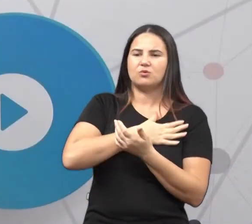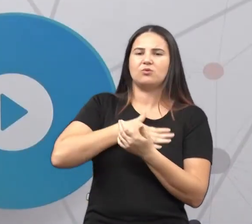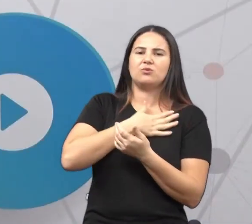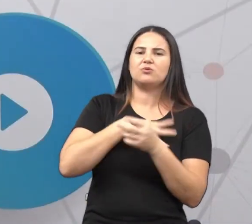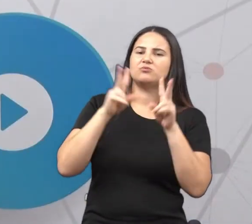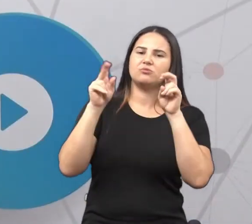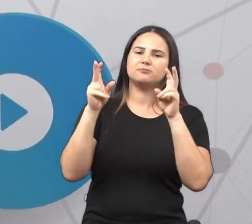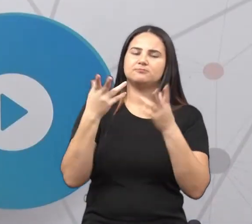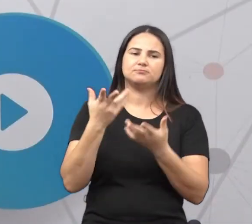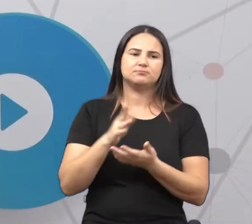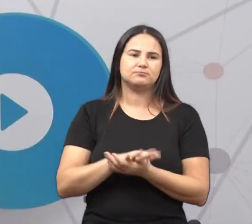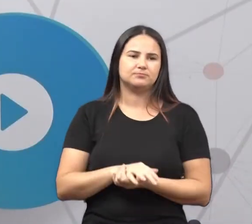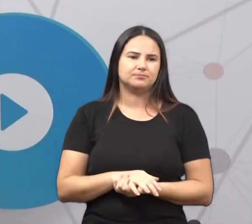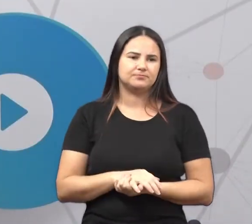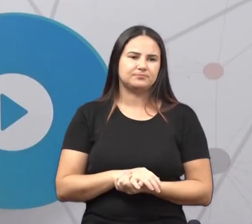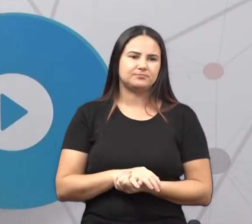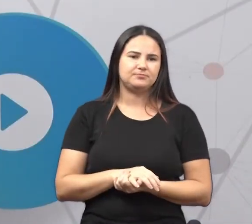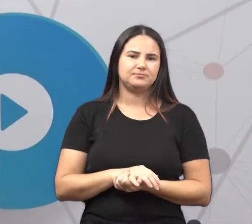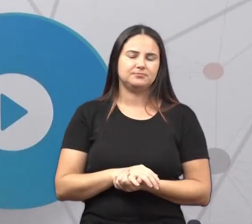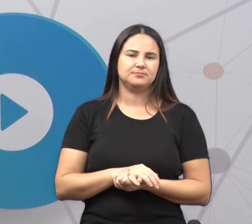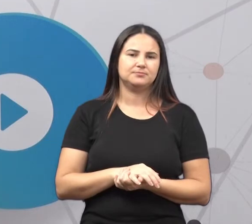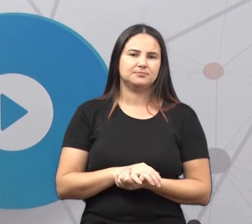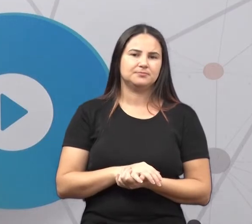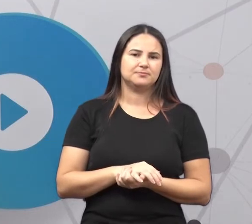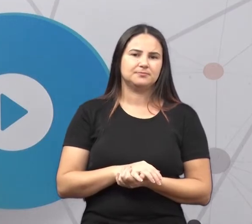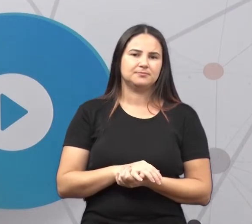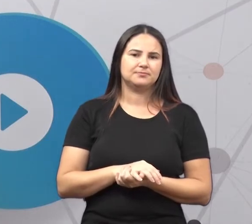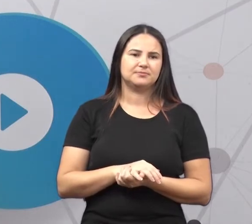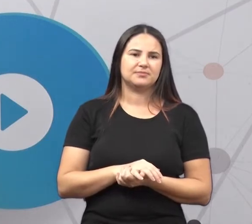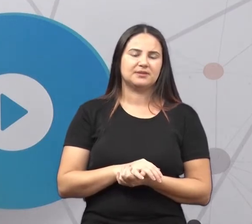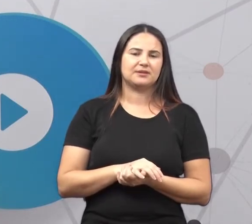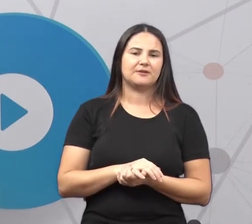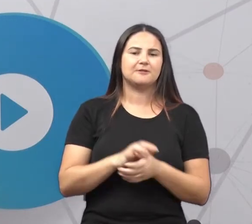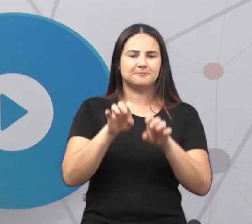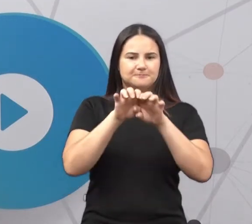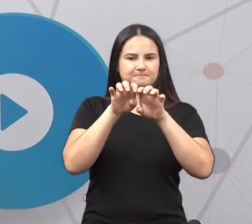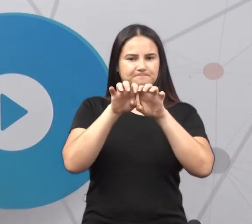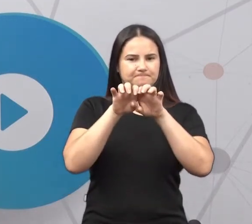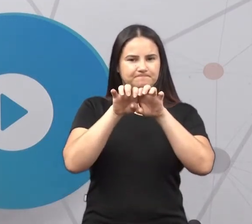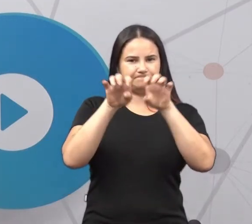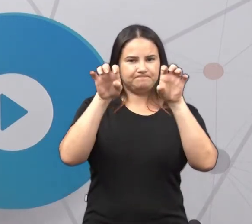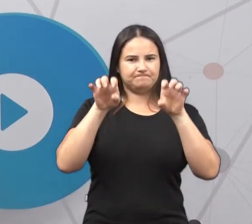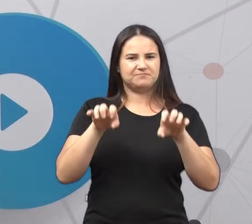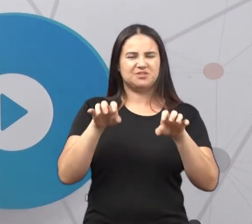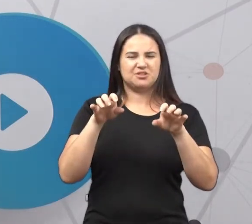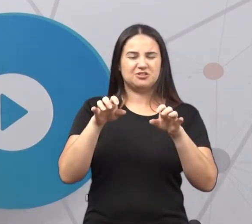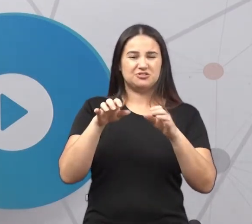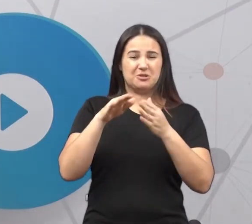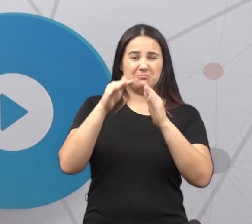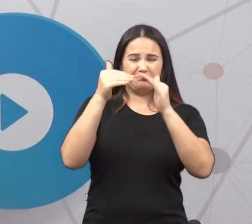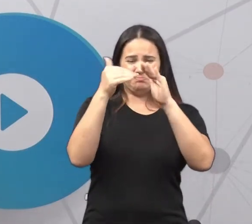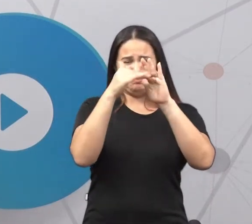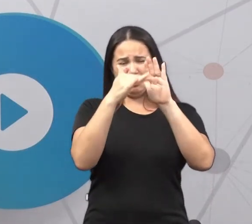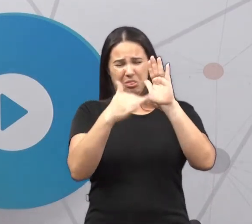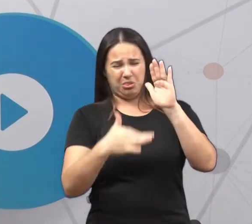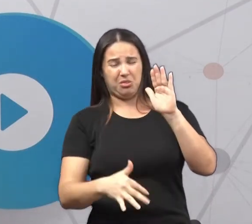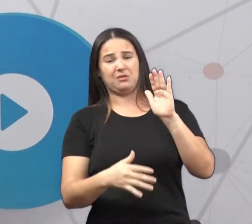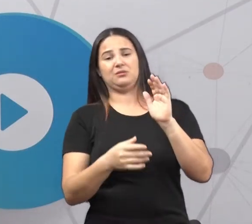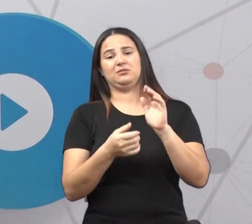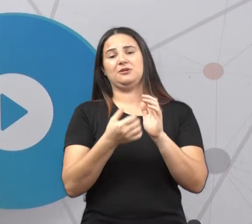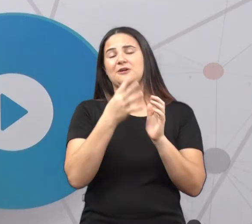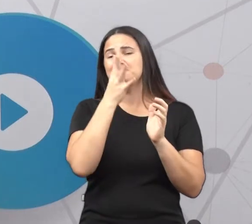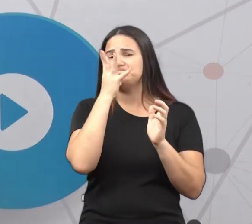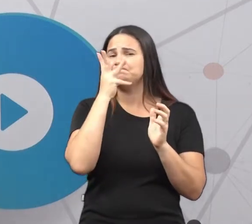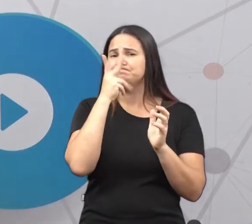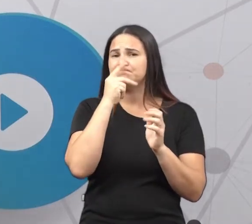respondendo, tá? A transcrição das falas aí foram bastante. Essa entrevista ela é bem extensa. Quem tiver, por acaso, interesse de